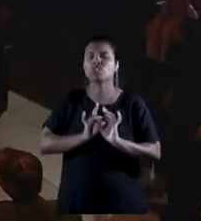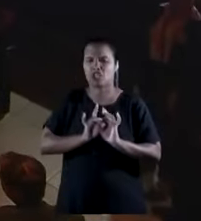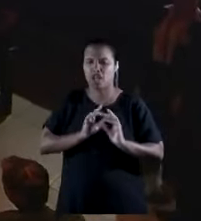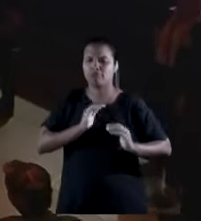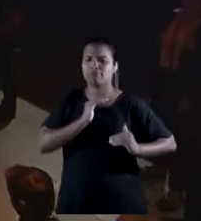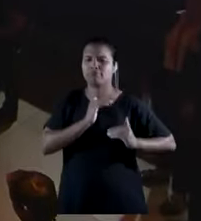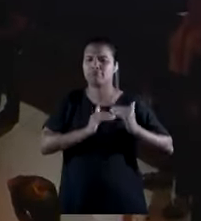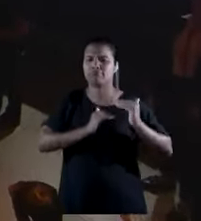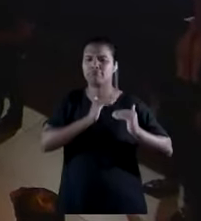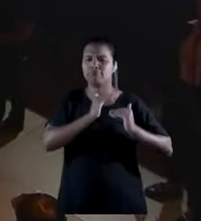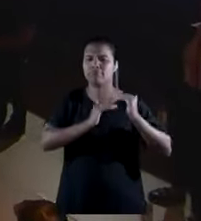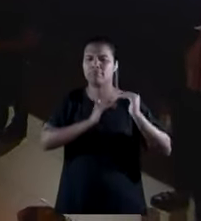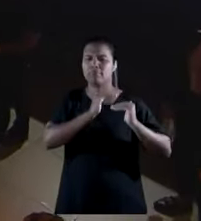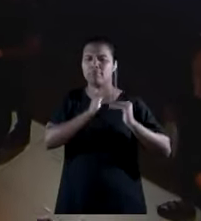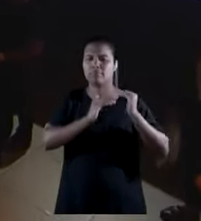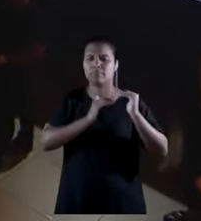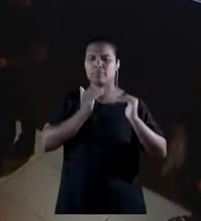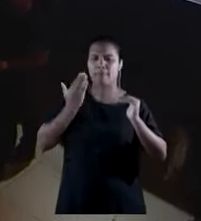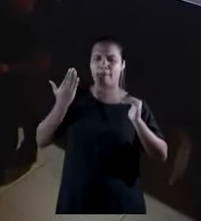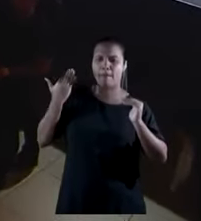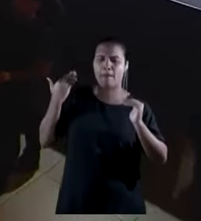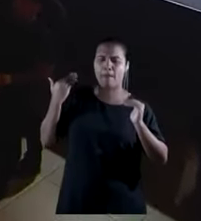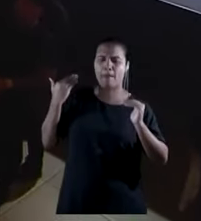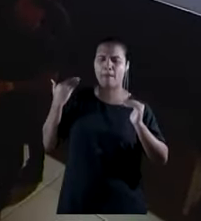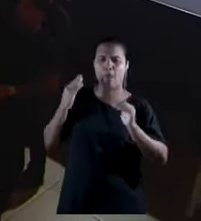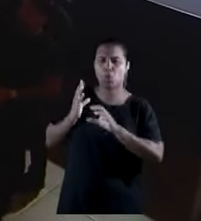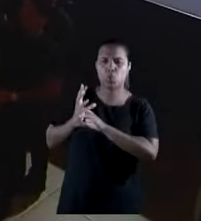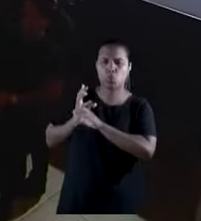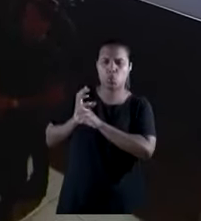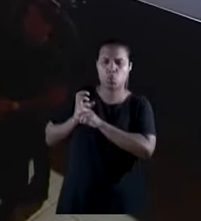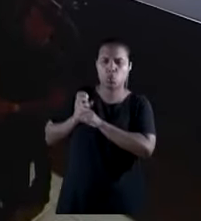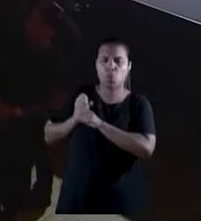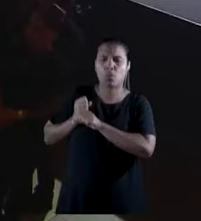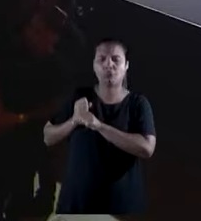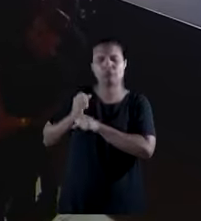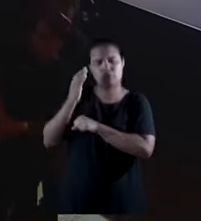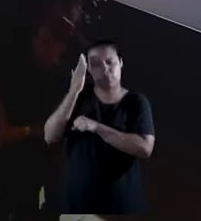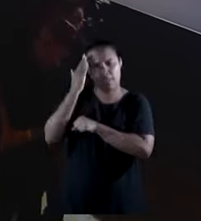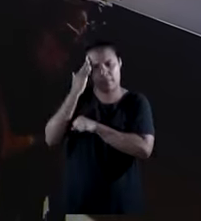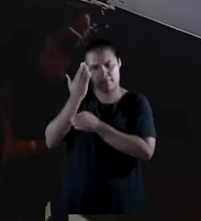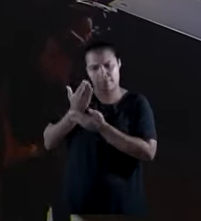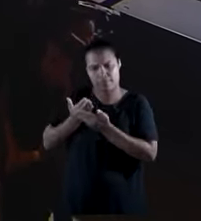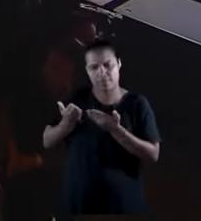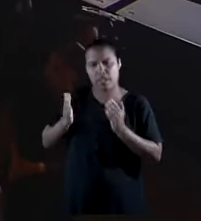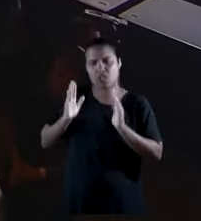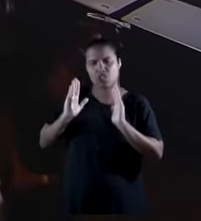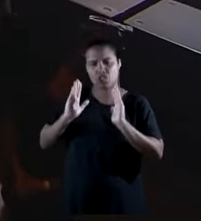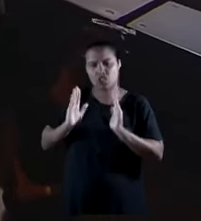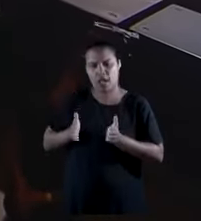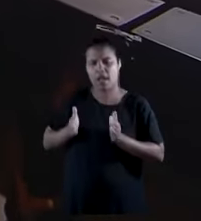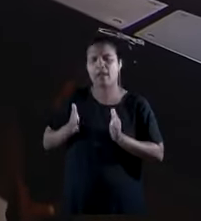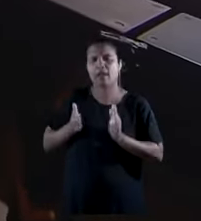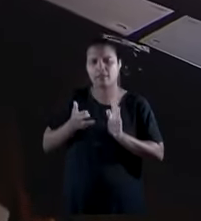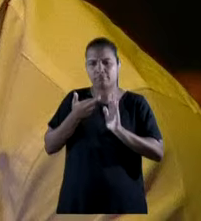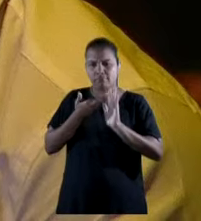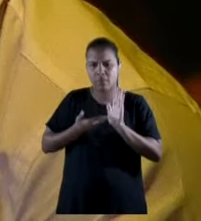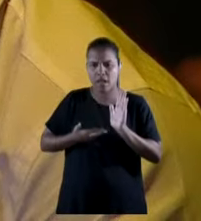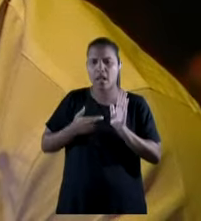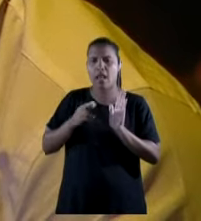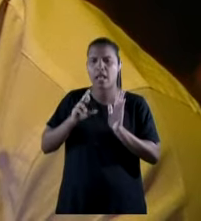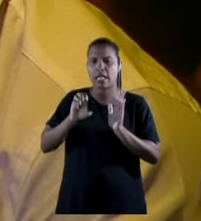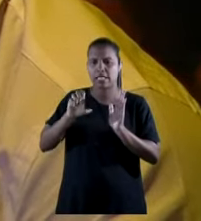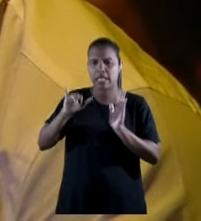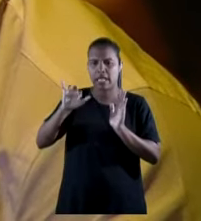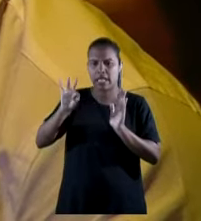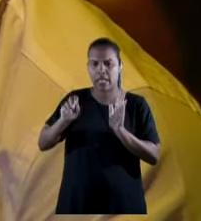anos, e os números falam por si. Batemos recordes de receita e audiência ano